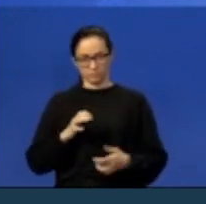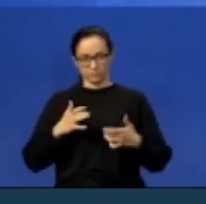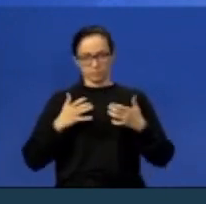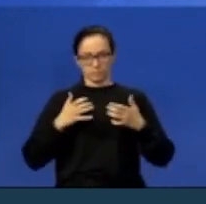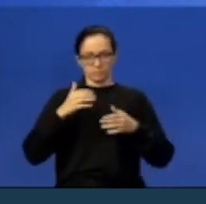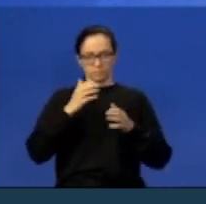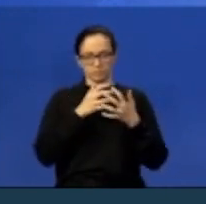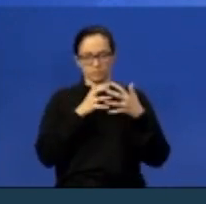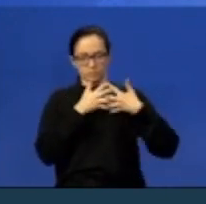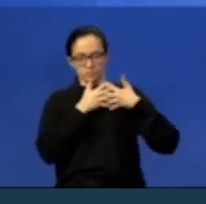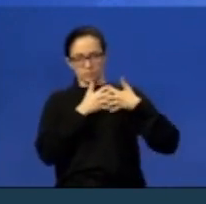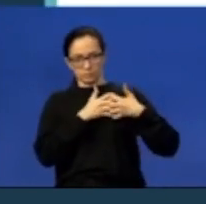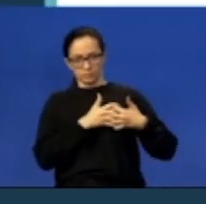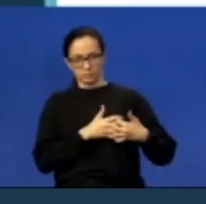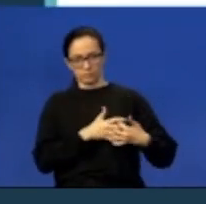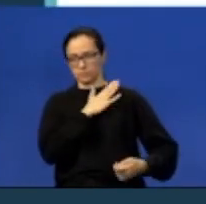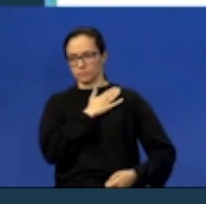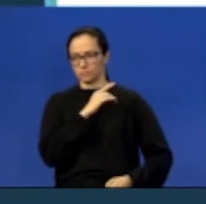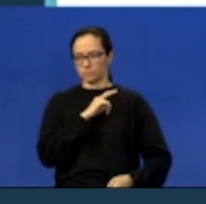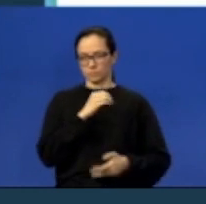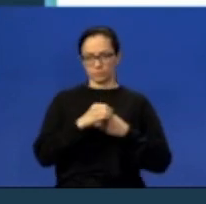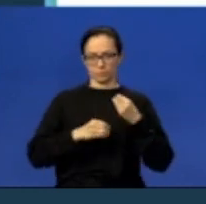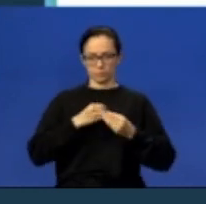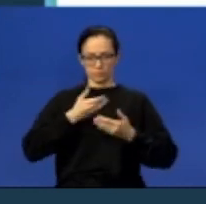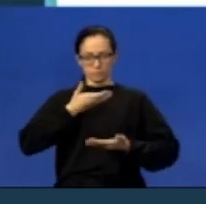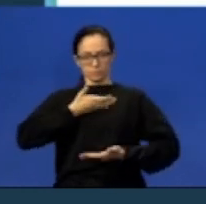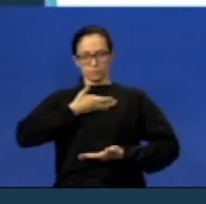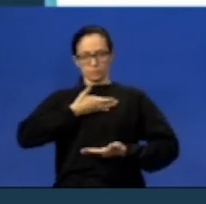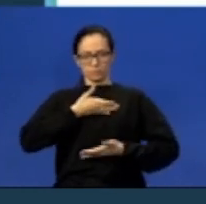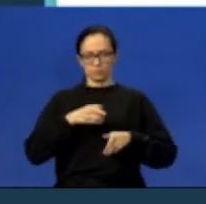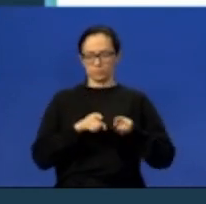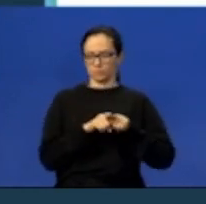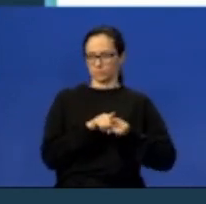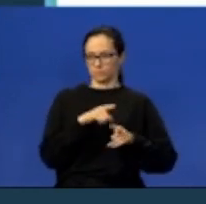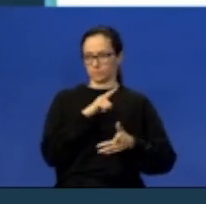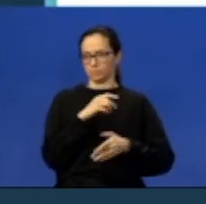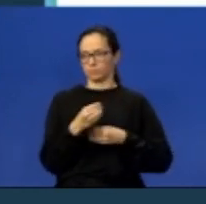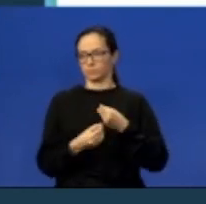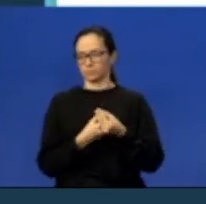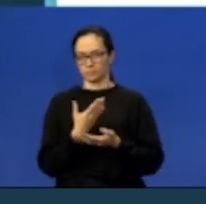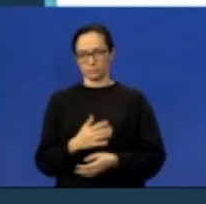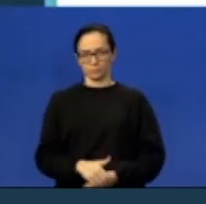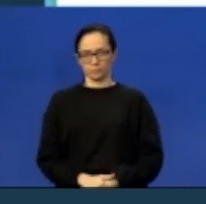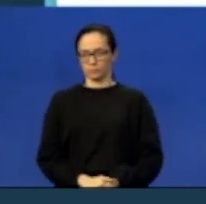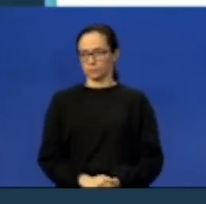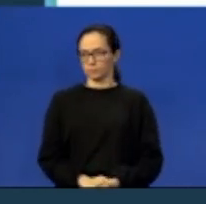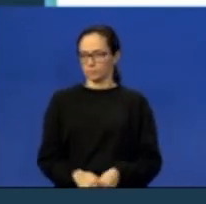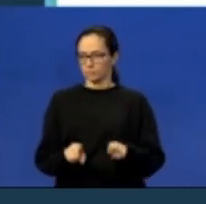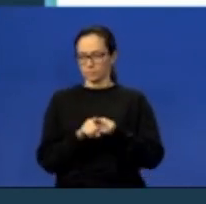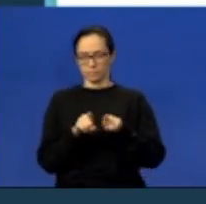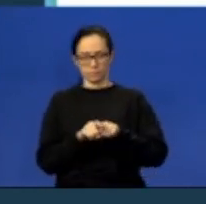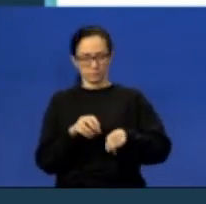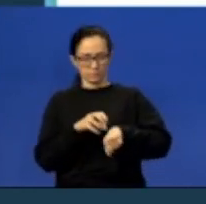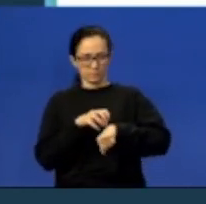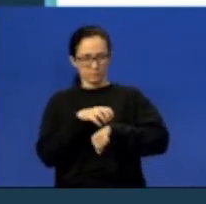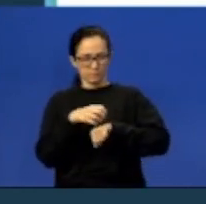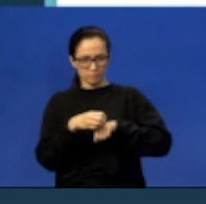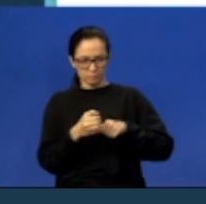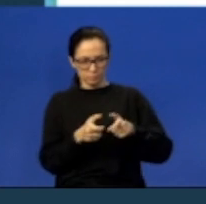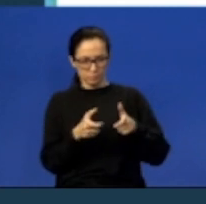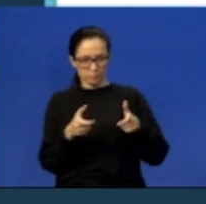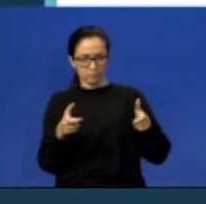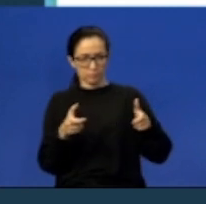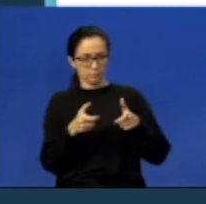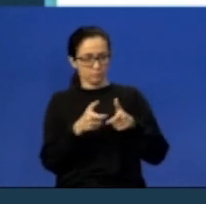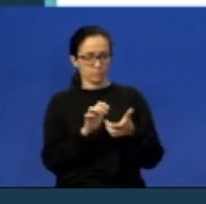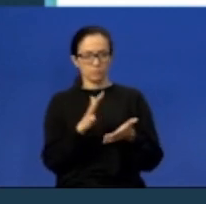coluna, o abdômen, então, por exemplo, no diagnóstico de cânceres, estadiamento de tumores, que é o acompanhamento e evolução